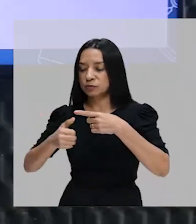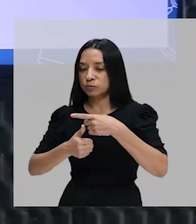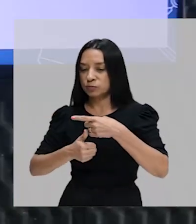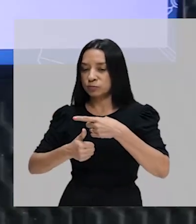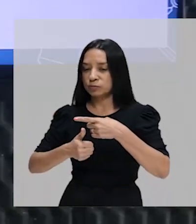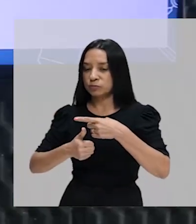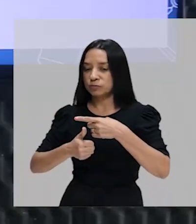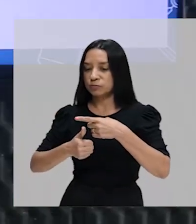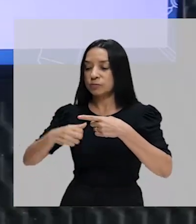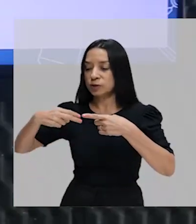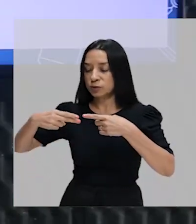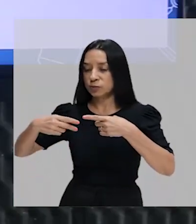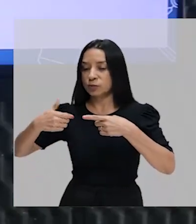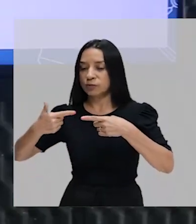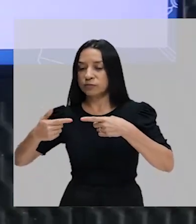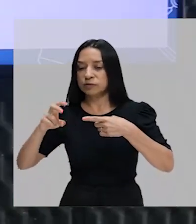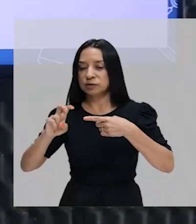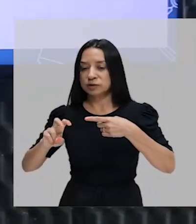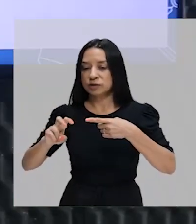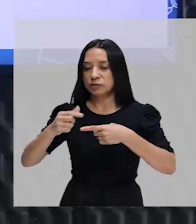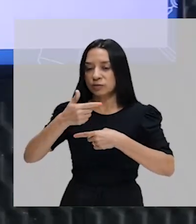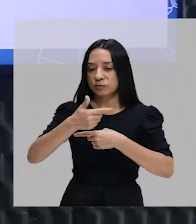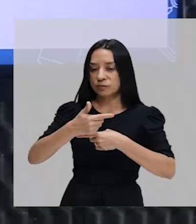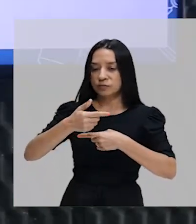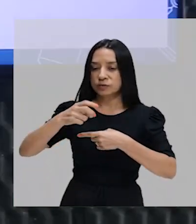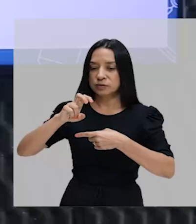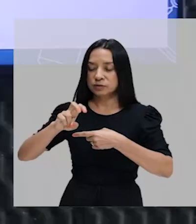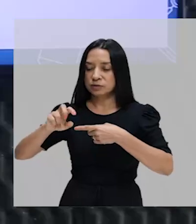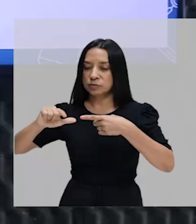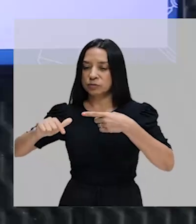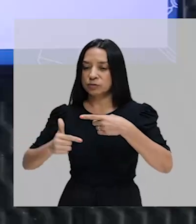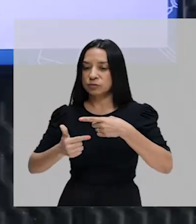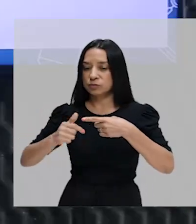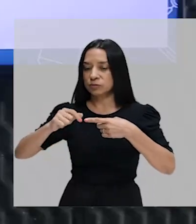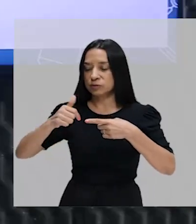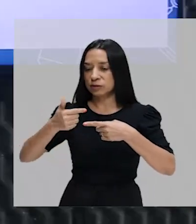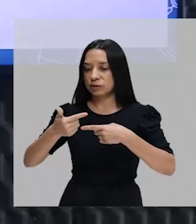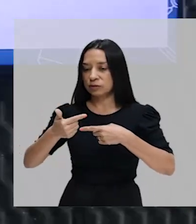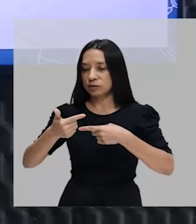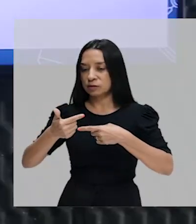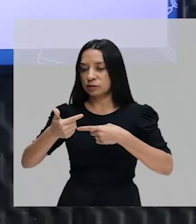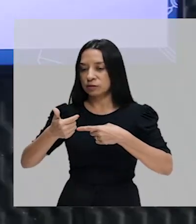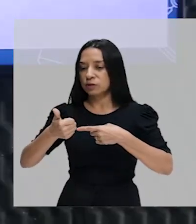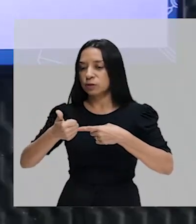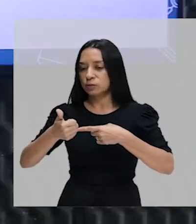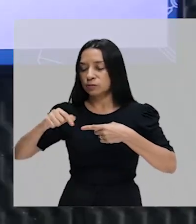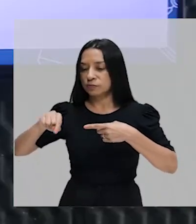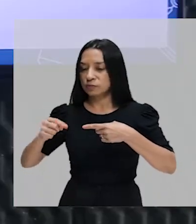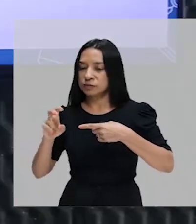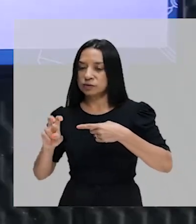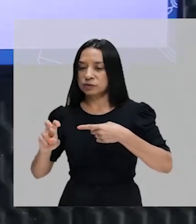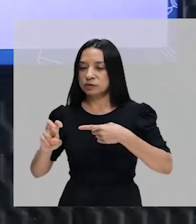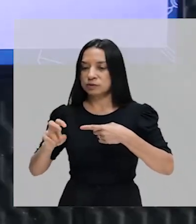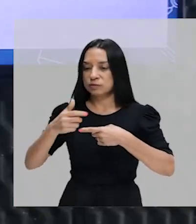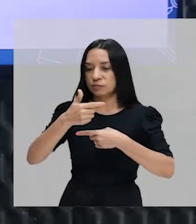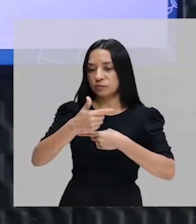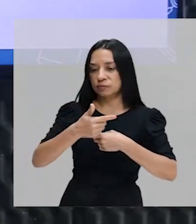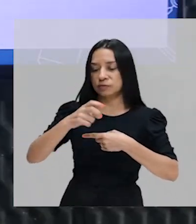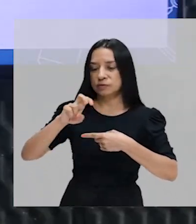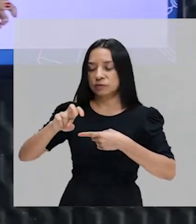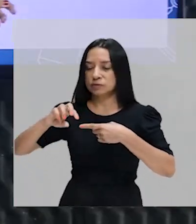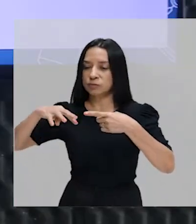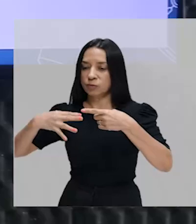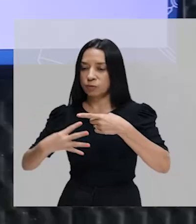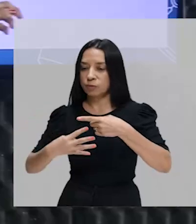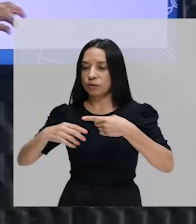2 é 12,5, 25 por 4 é 6,25, 25 por 5 deu o próprio 5. Então, perceba que, no